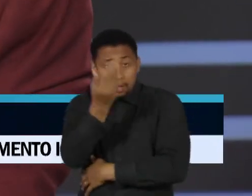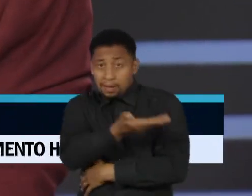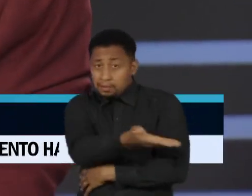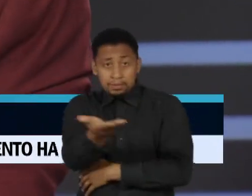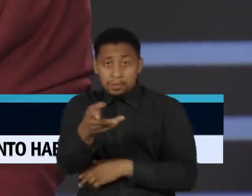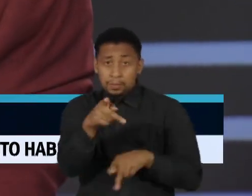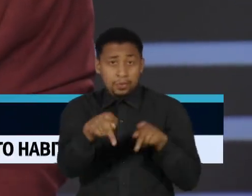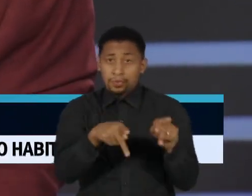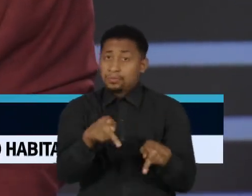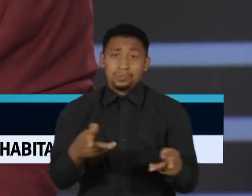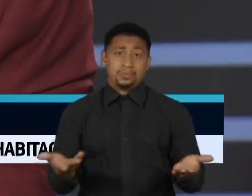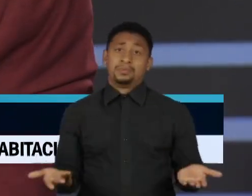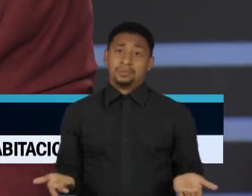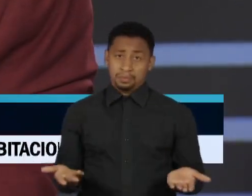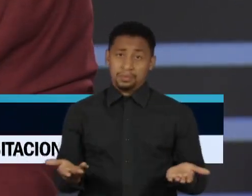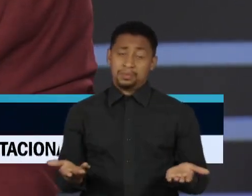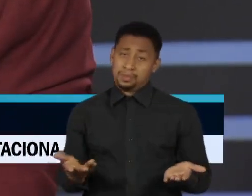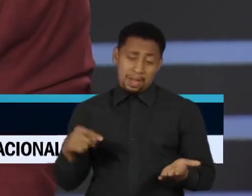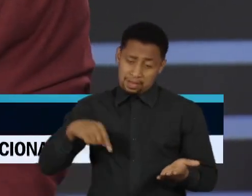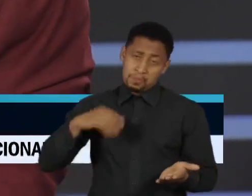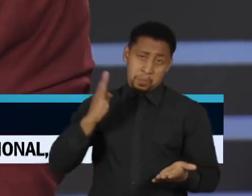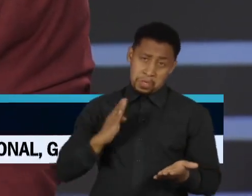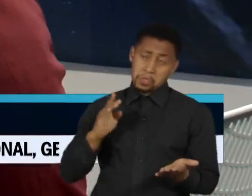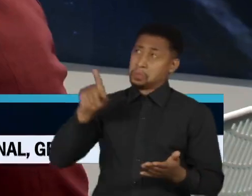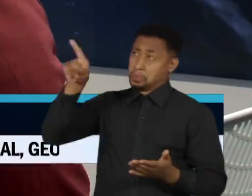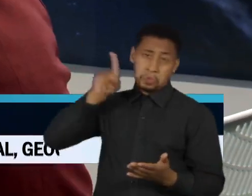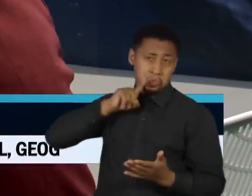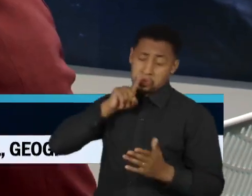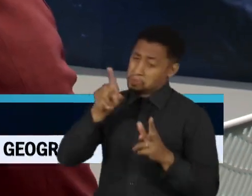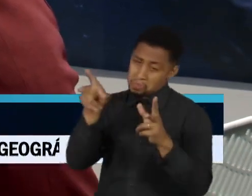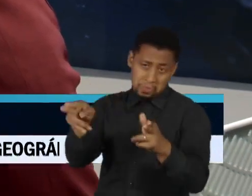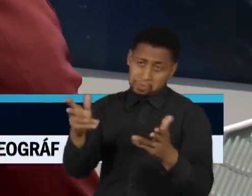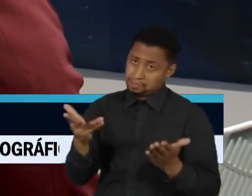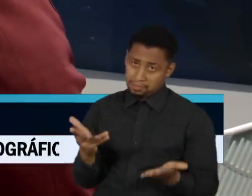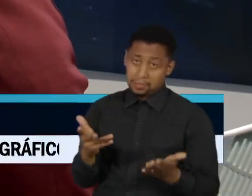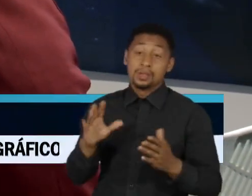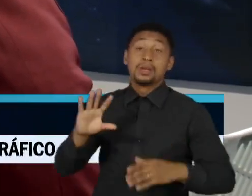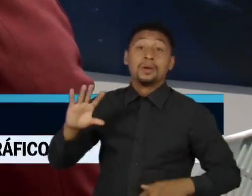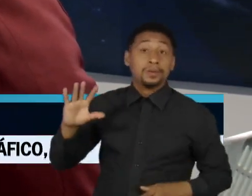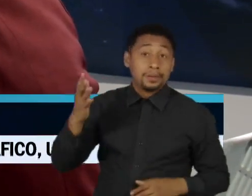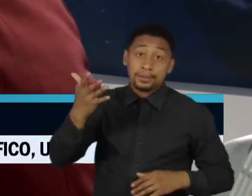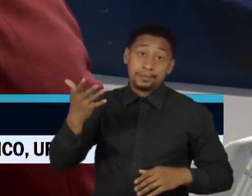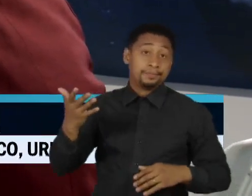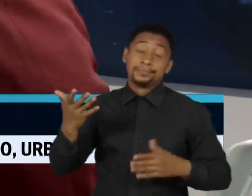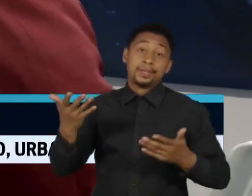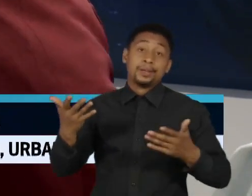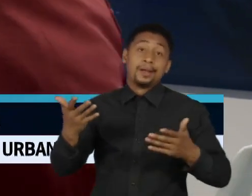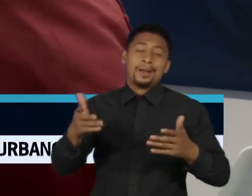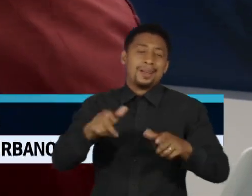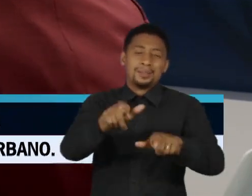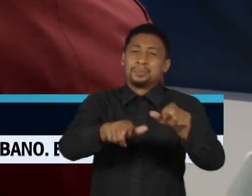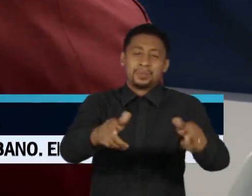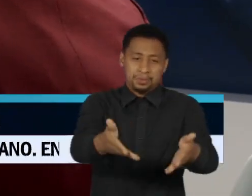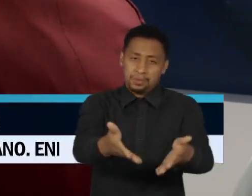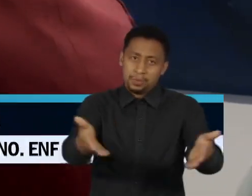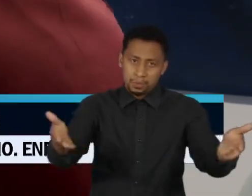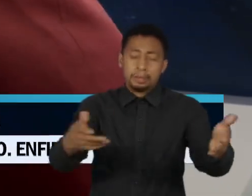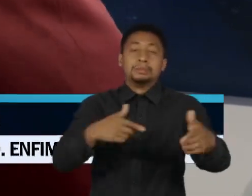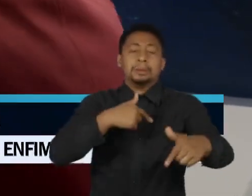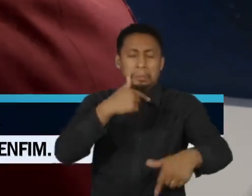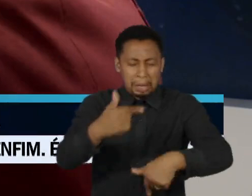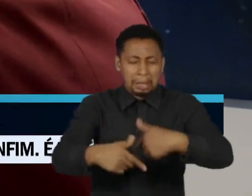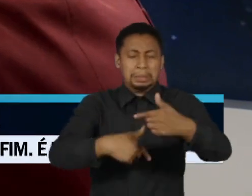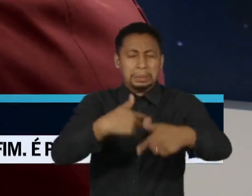Assim, os políticos brasileiros trabalham para eles, são uma classe, quer dizer, claro que tem exceções, mas